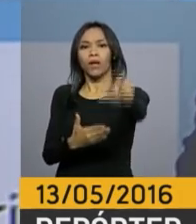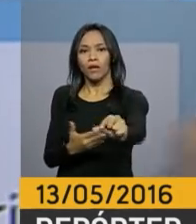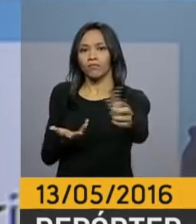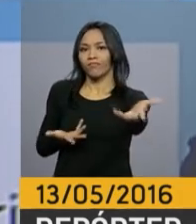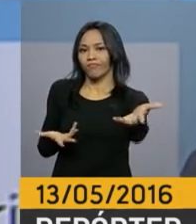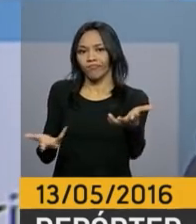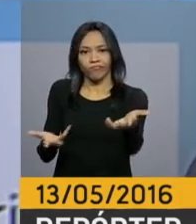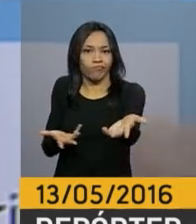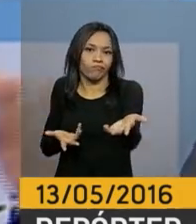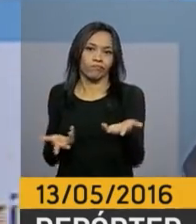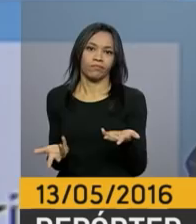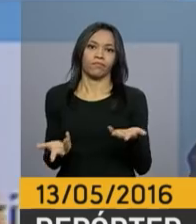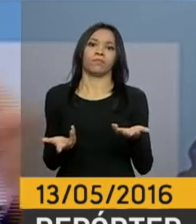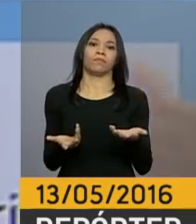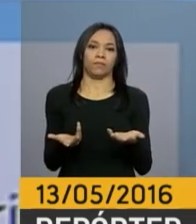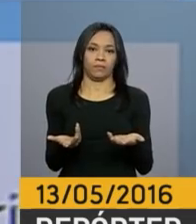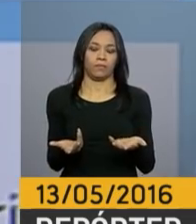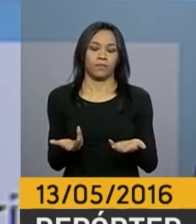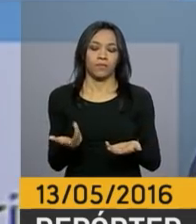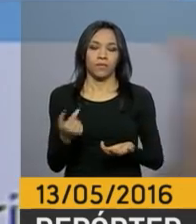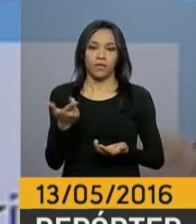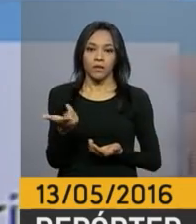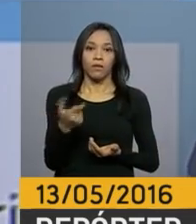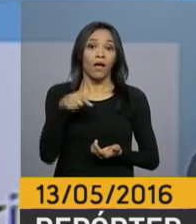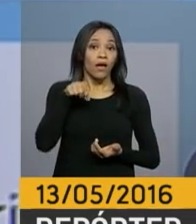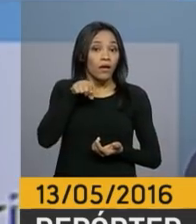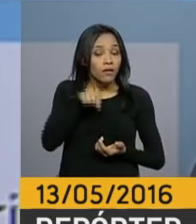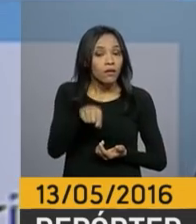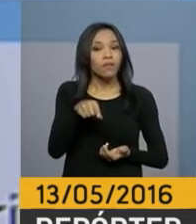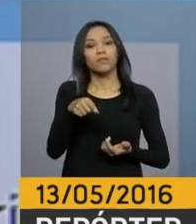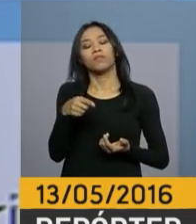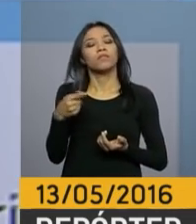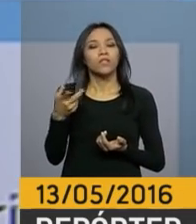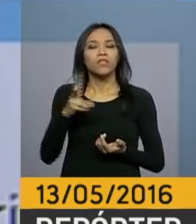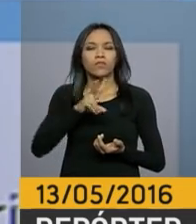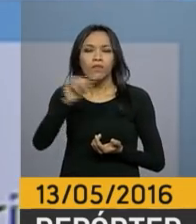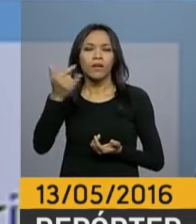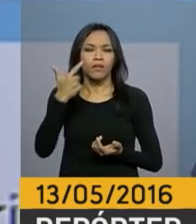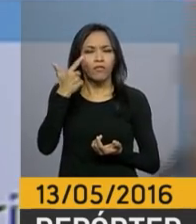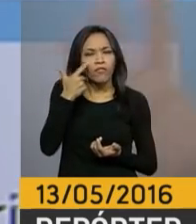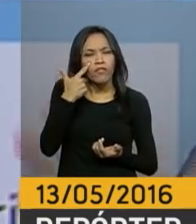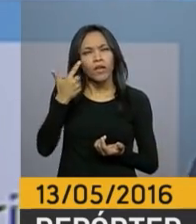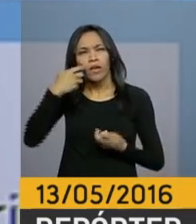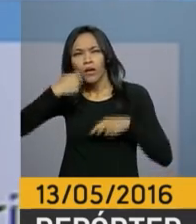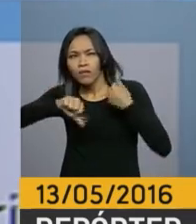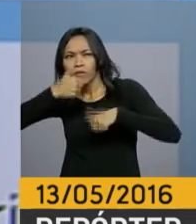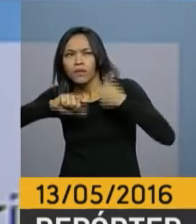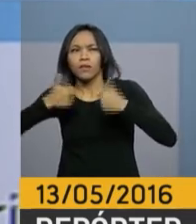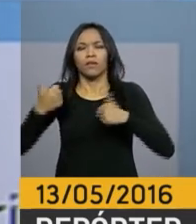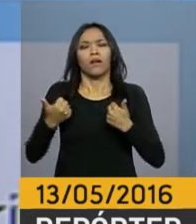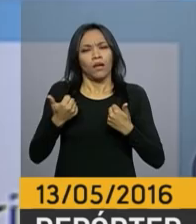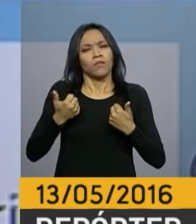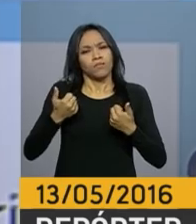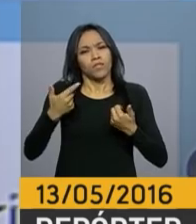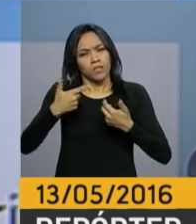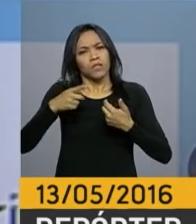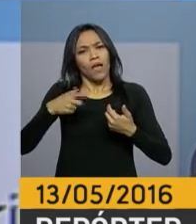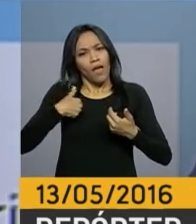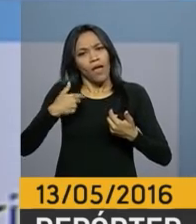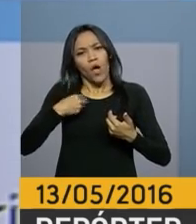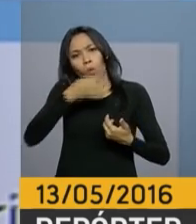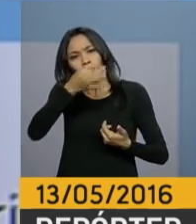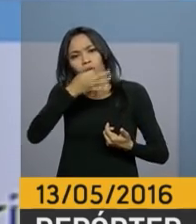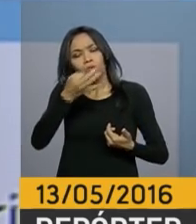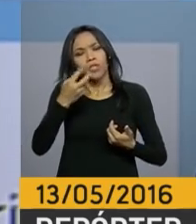de compra que é feito na como contrapartida da transferência tecnologia então apenas uma das observações que eu faço